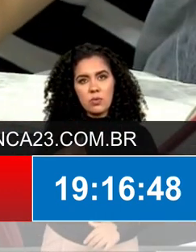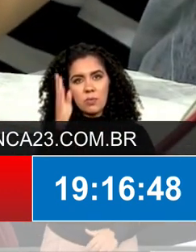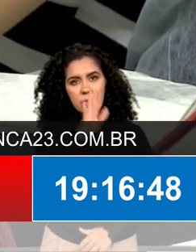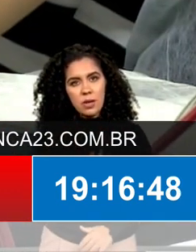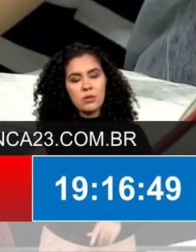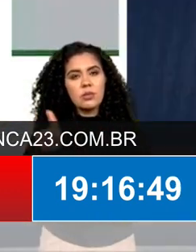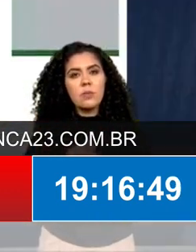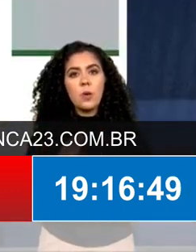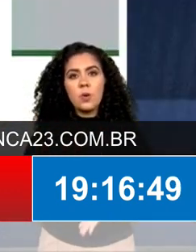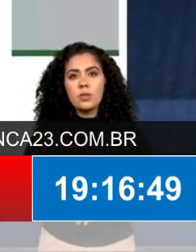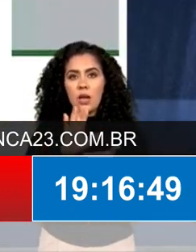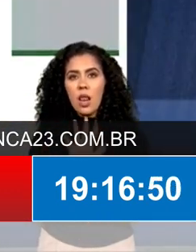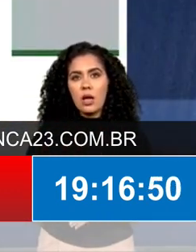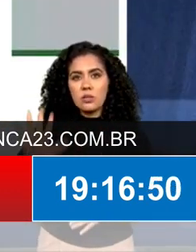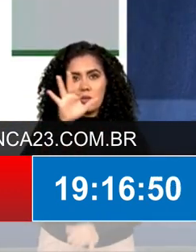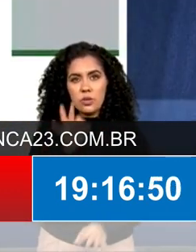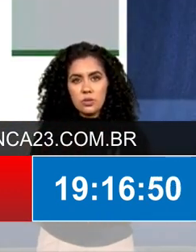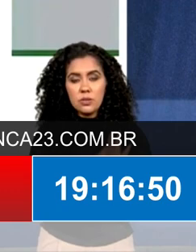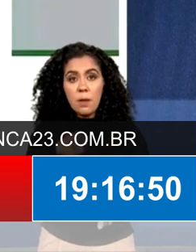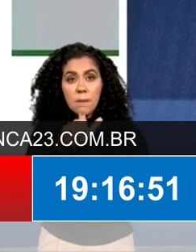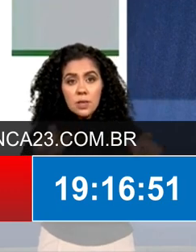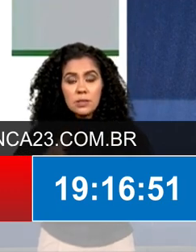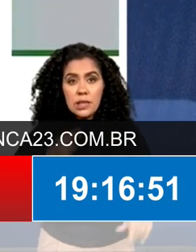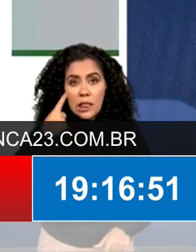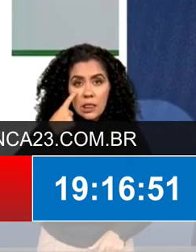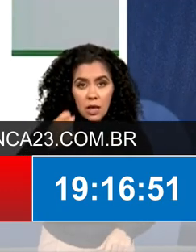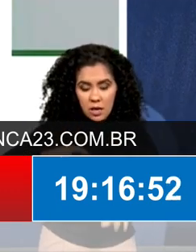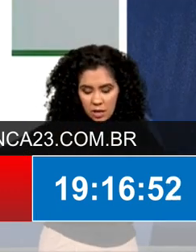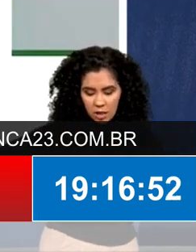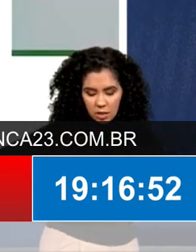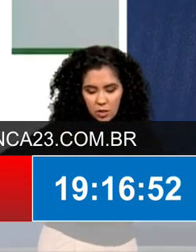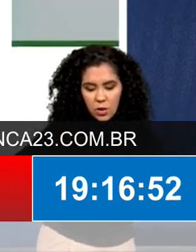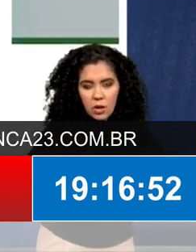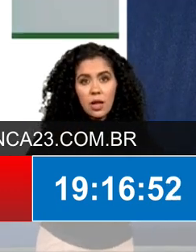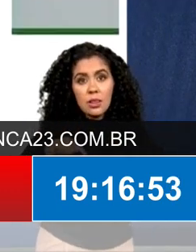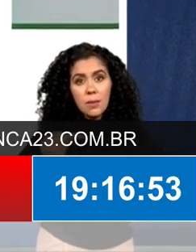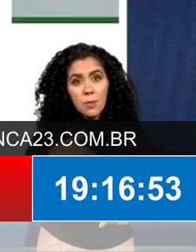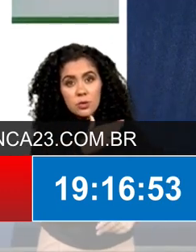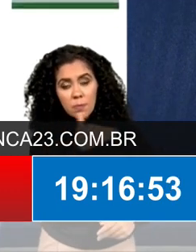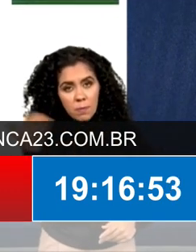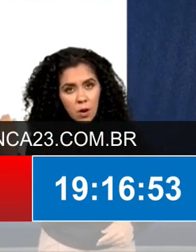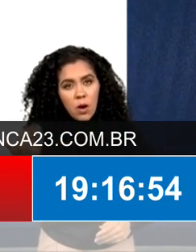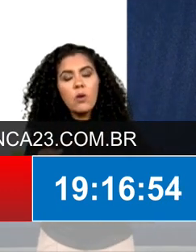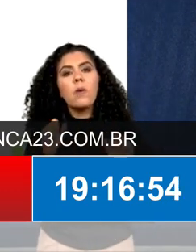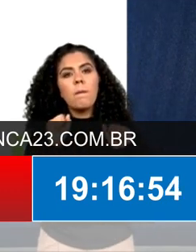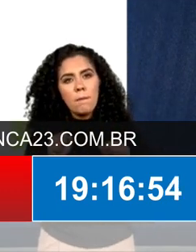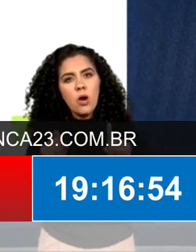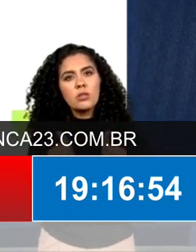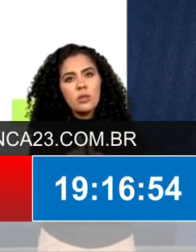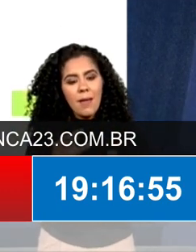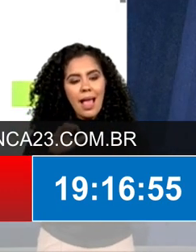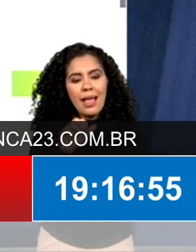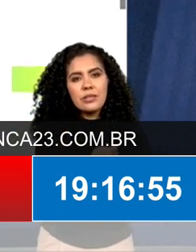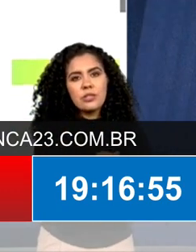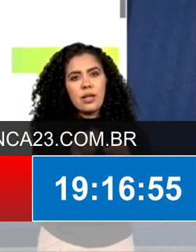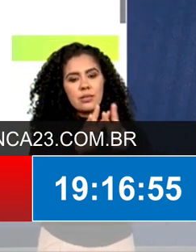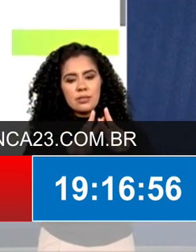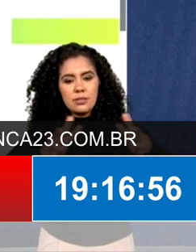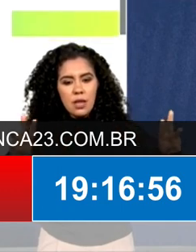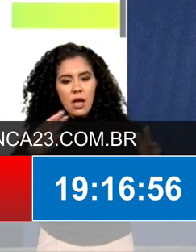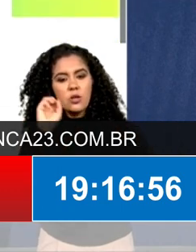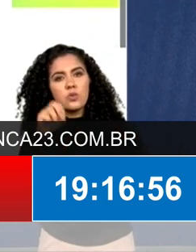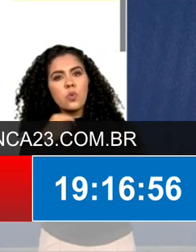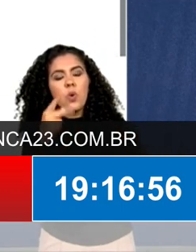de Justiça. Pessoas interessadas em doar após a morte podem deixar esse desejo registrado em